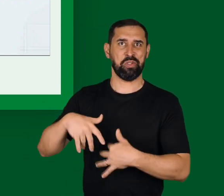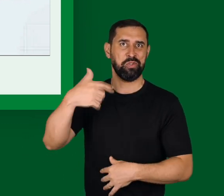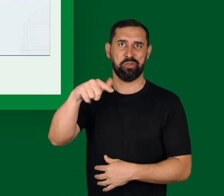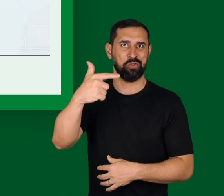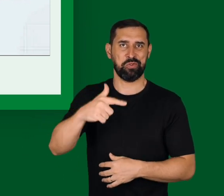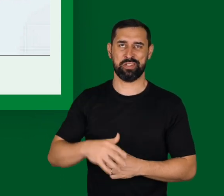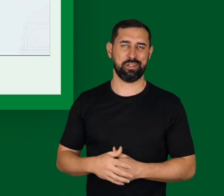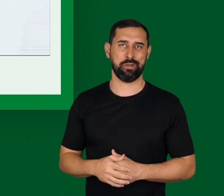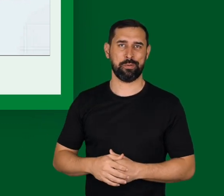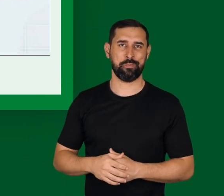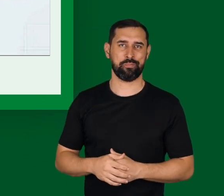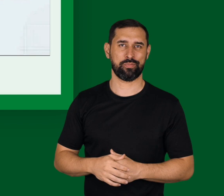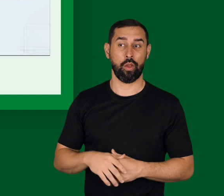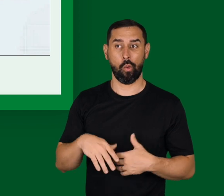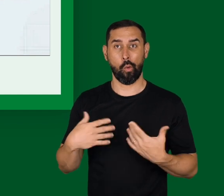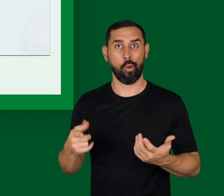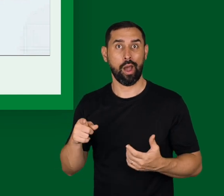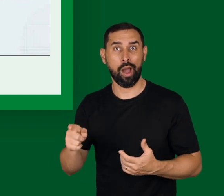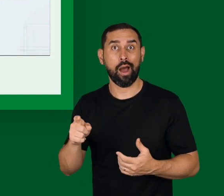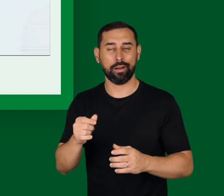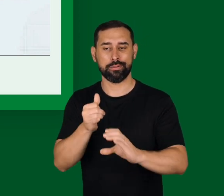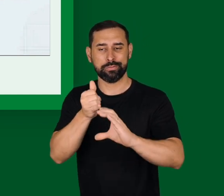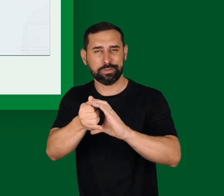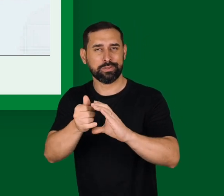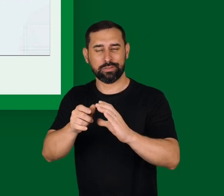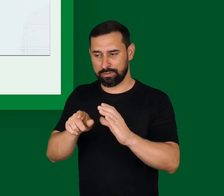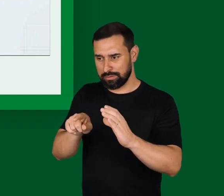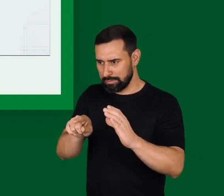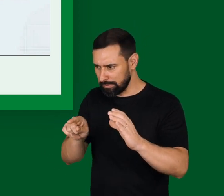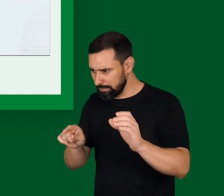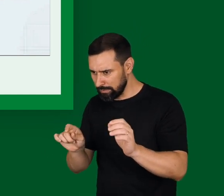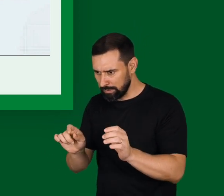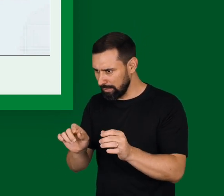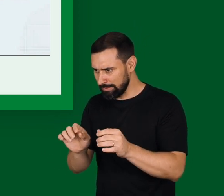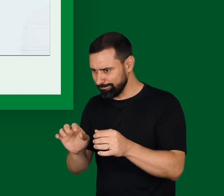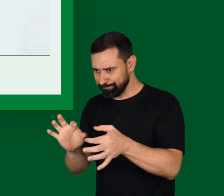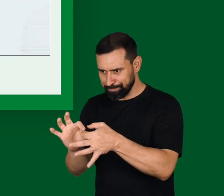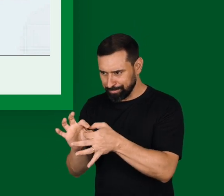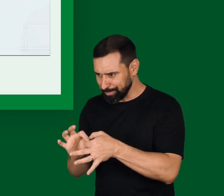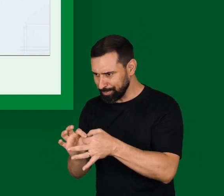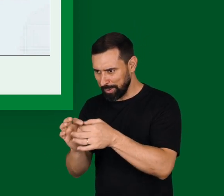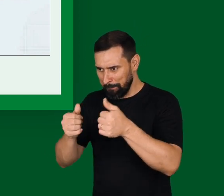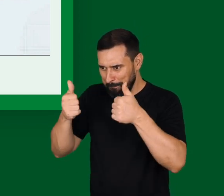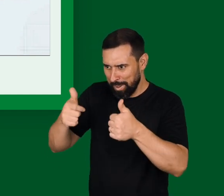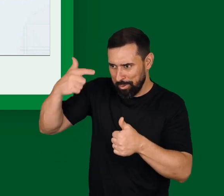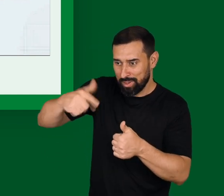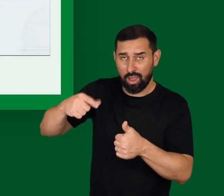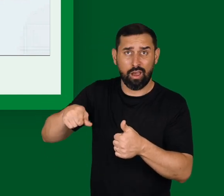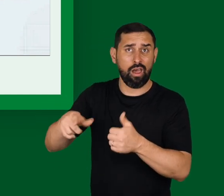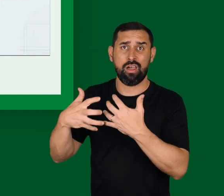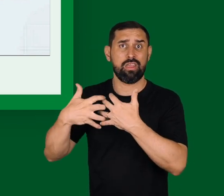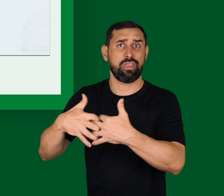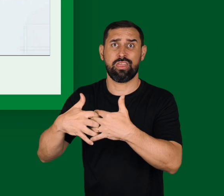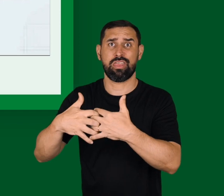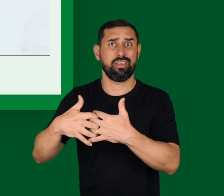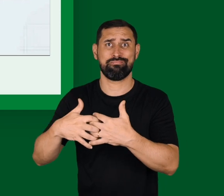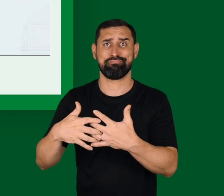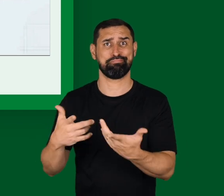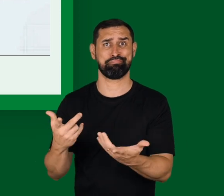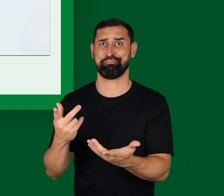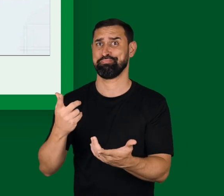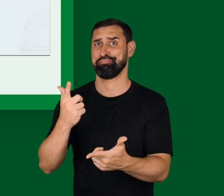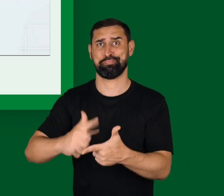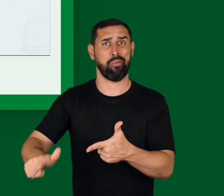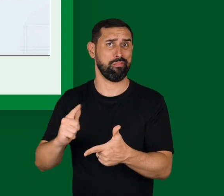por isso que ele não ventila, se alguma daquelas ramos, os inspiratórios ou expiratórios estão fora, né, e